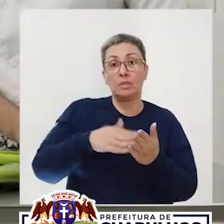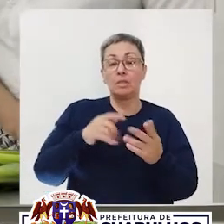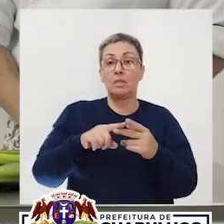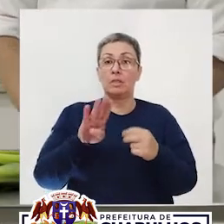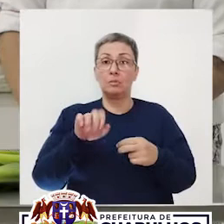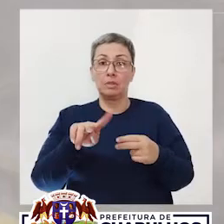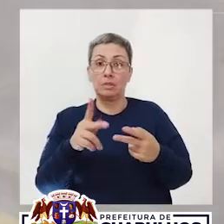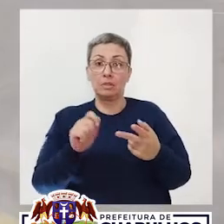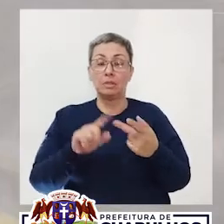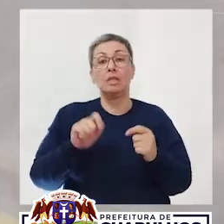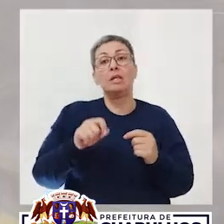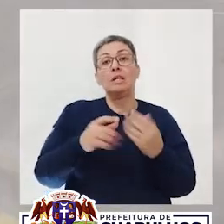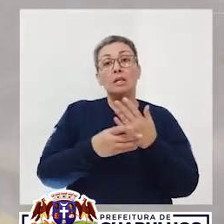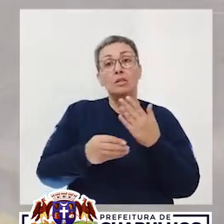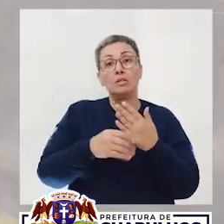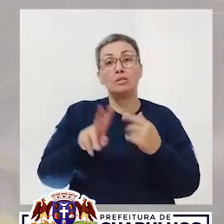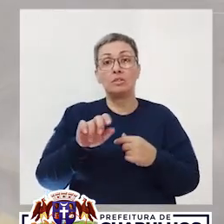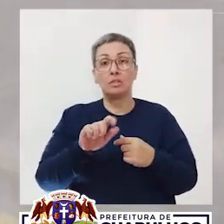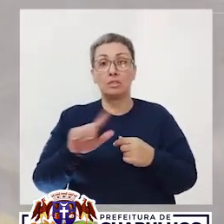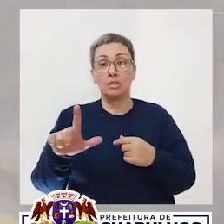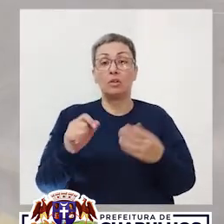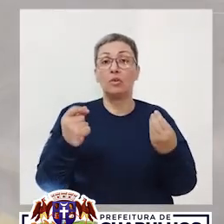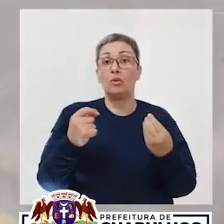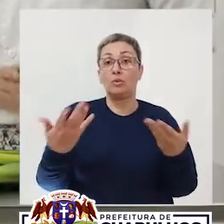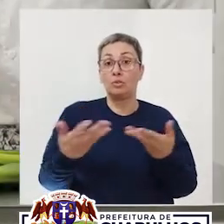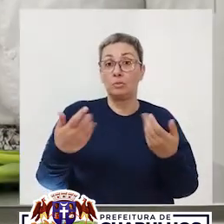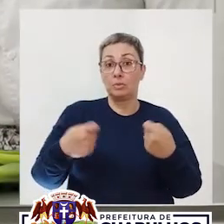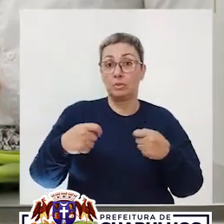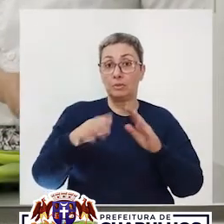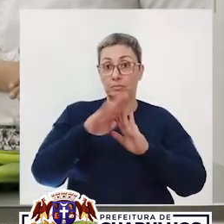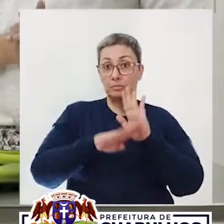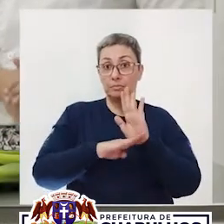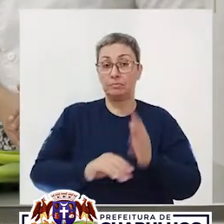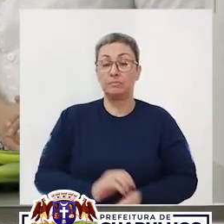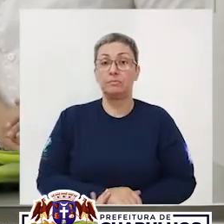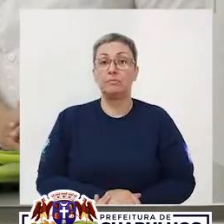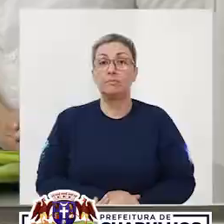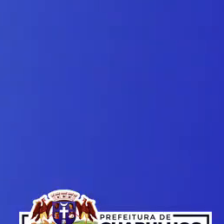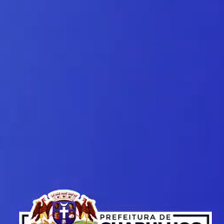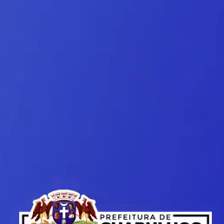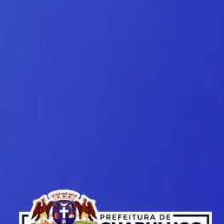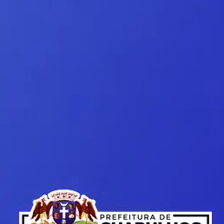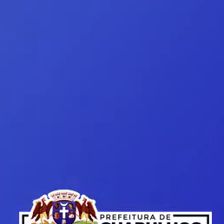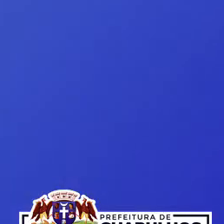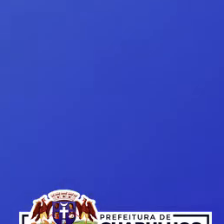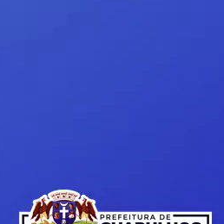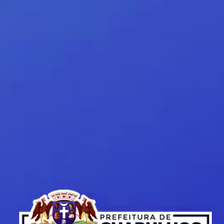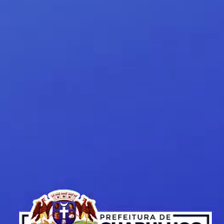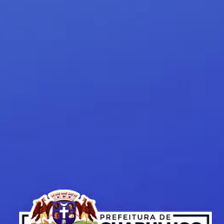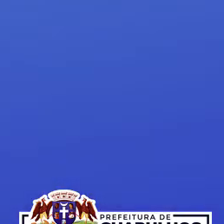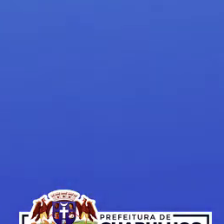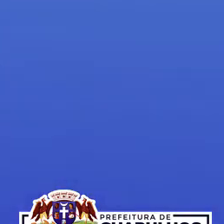gordura. Eu uso manteiga, a banha e a gordura vegetal. Para a receita de hoje, vamos precisar...